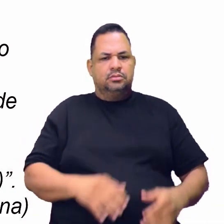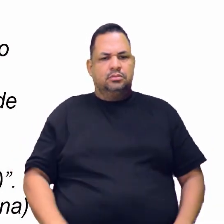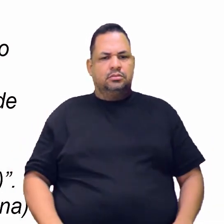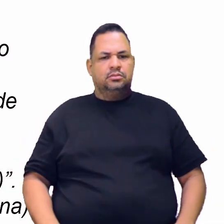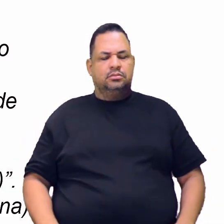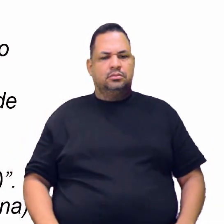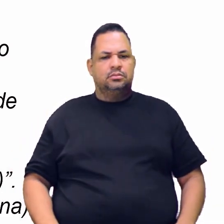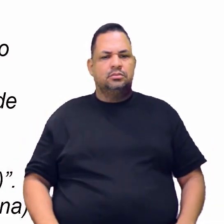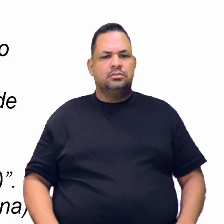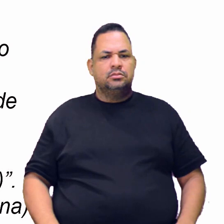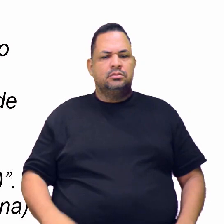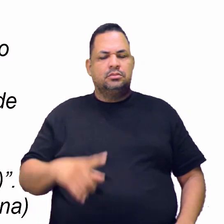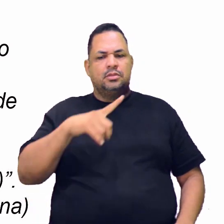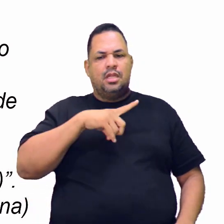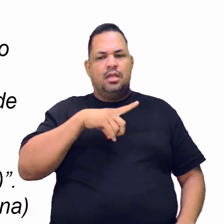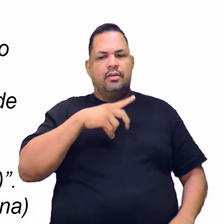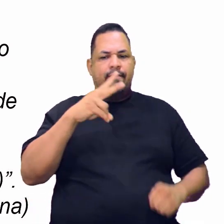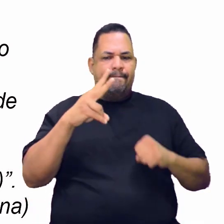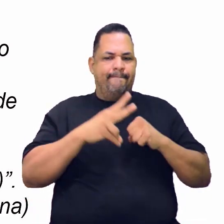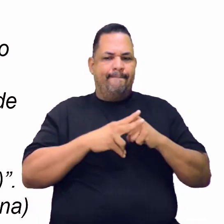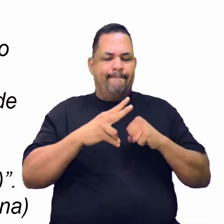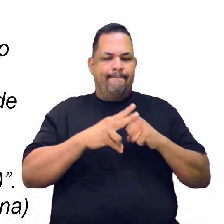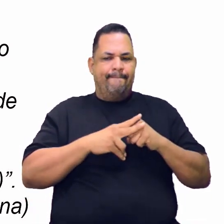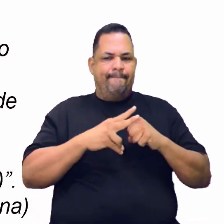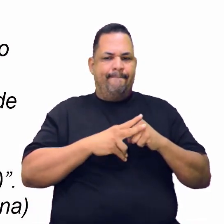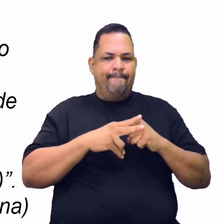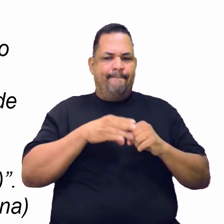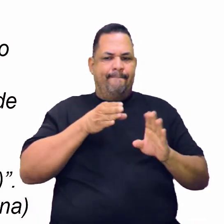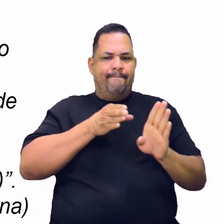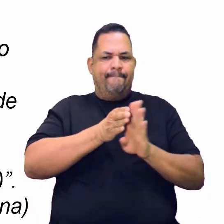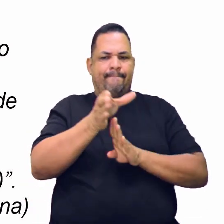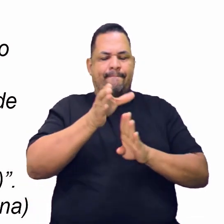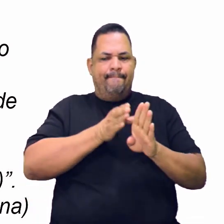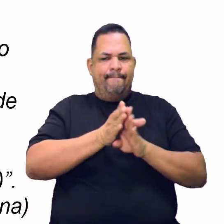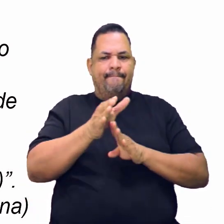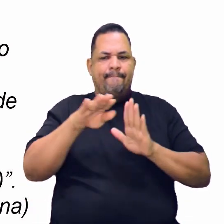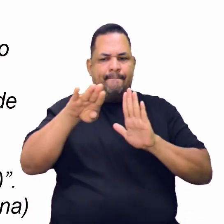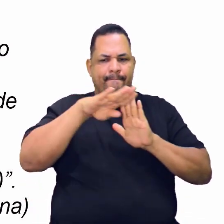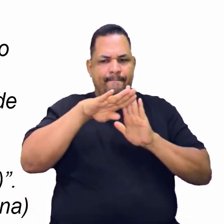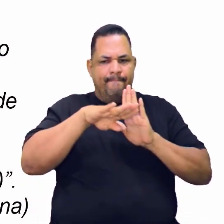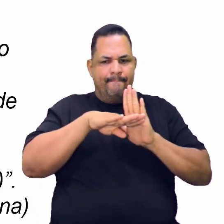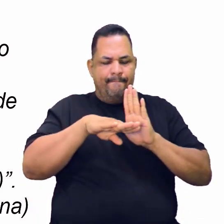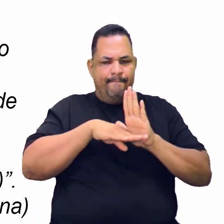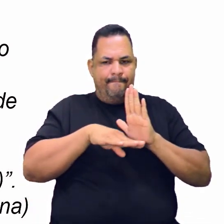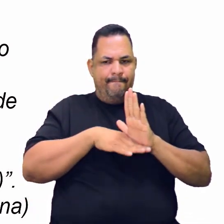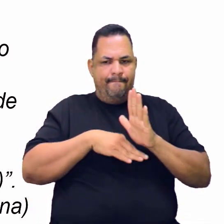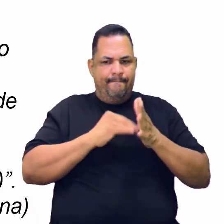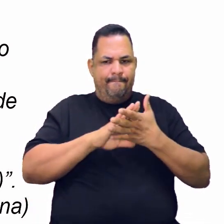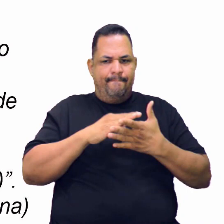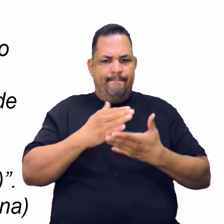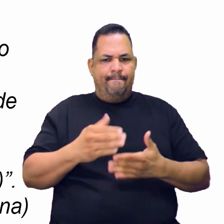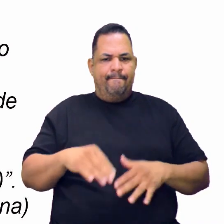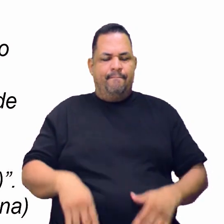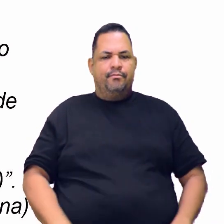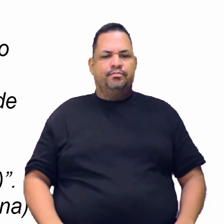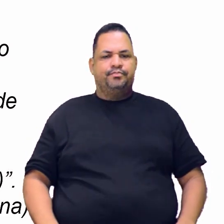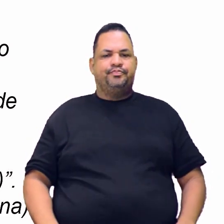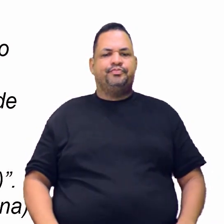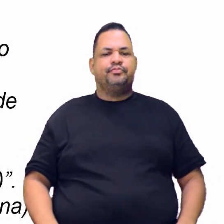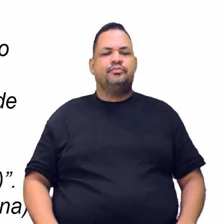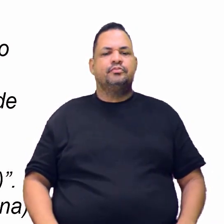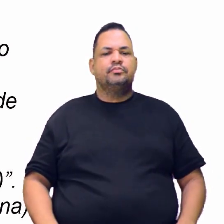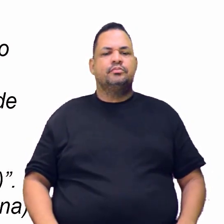vê a predominância de orientações para você seguir uma instrução, né?